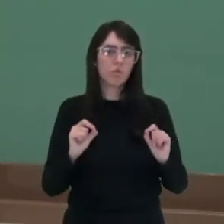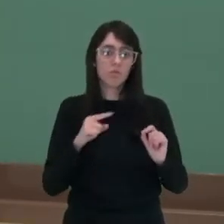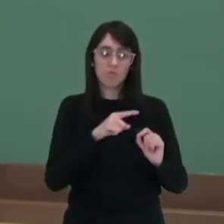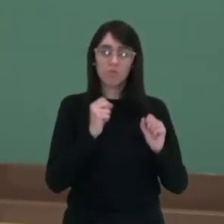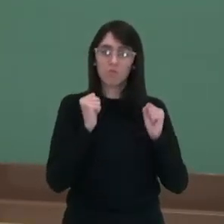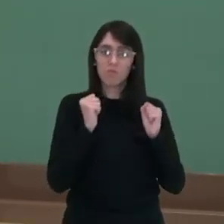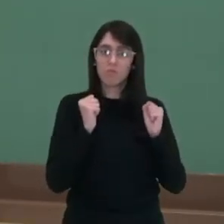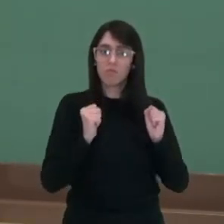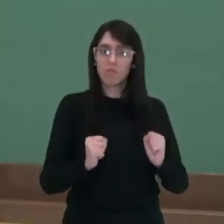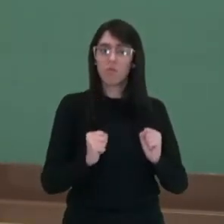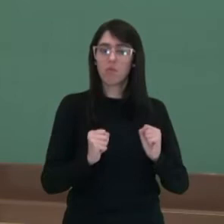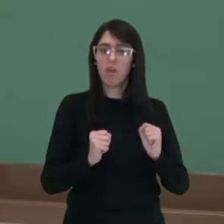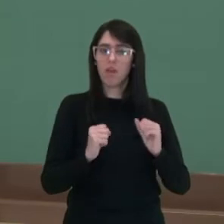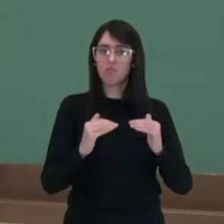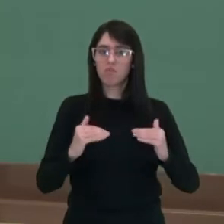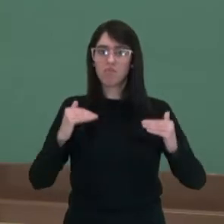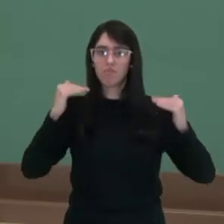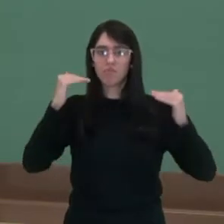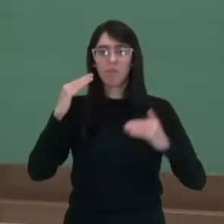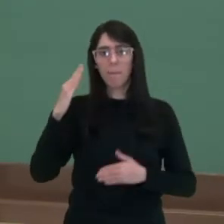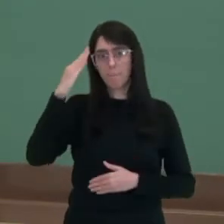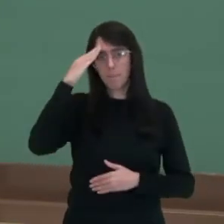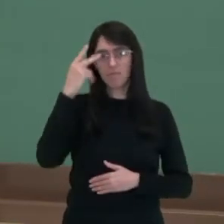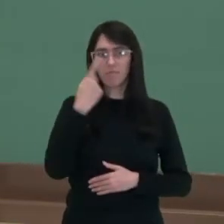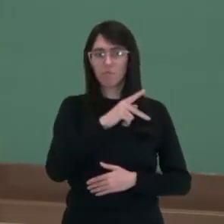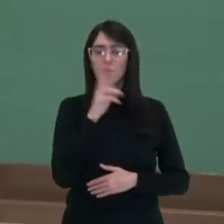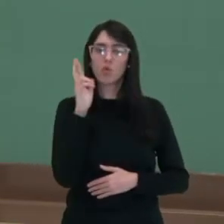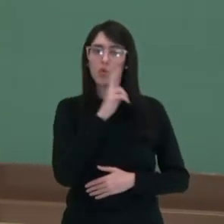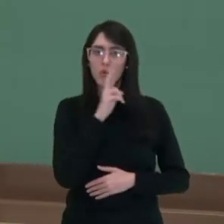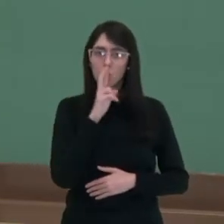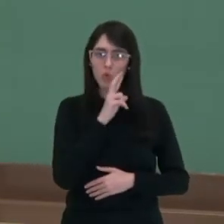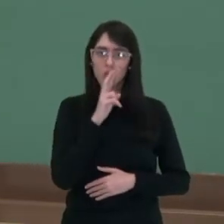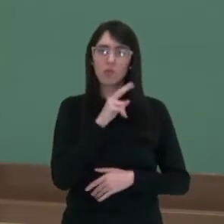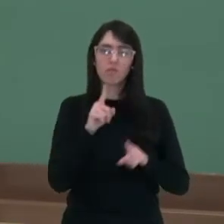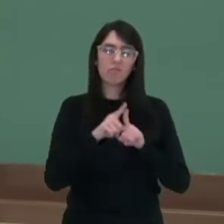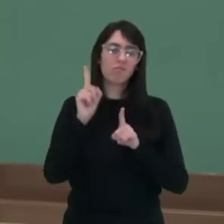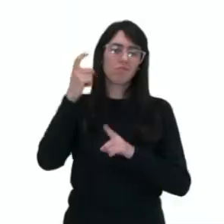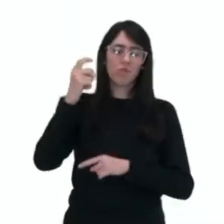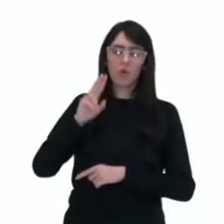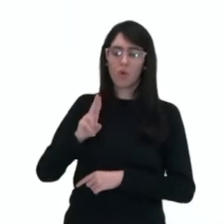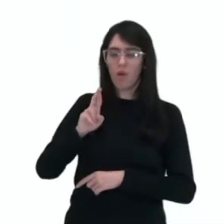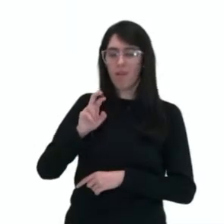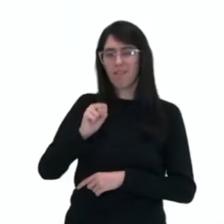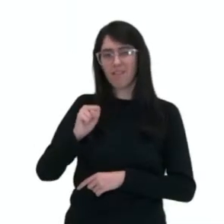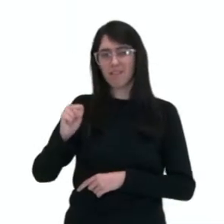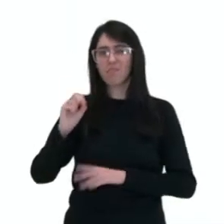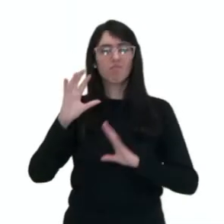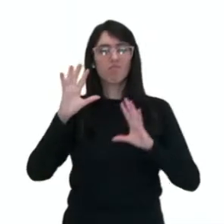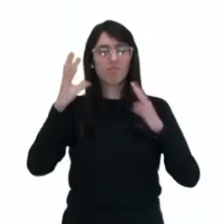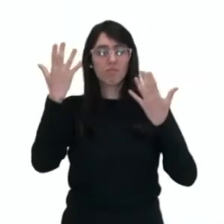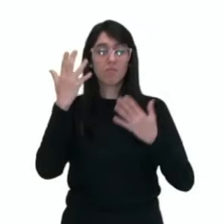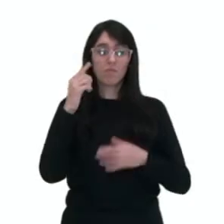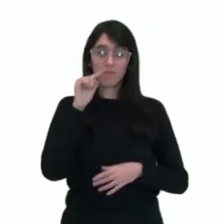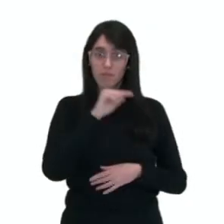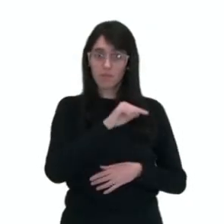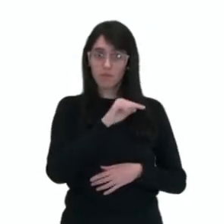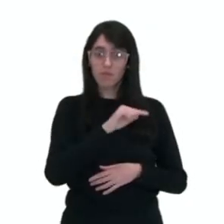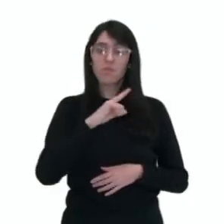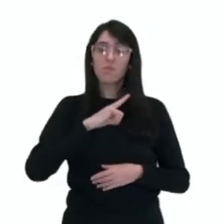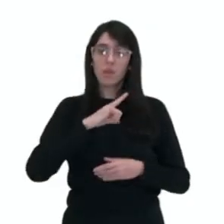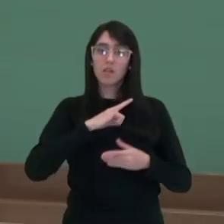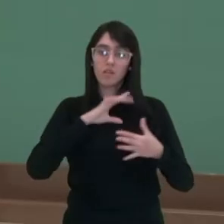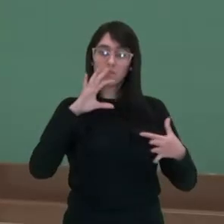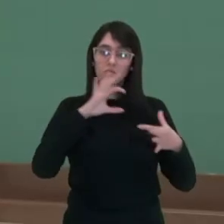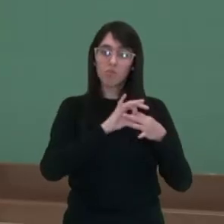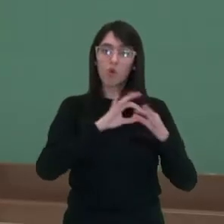poderio bélico, poderio militar que a Rússia herda da antiga União Soviética, fazendo com que ela inclusive esteja inserida no grupo